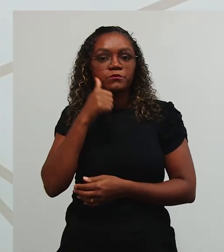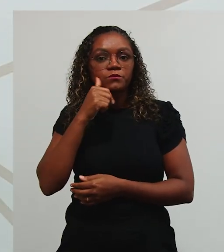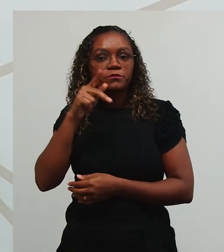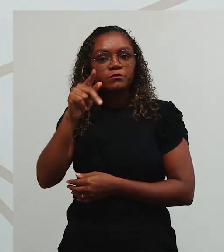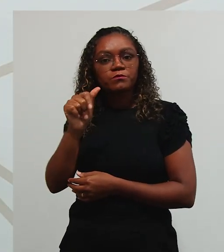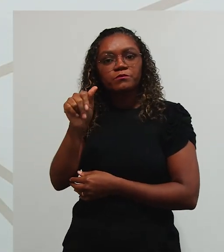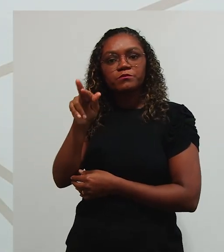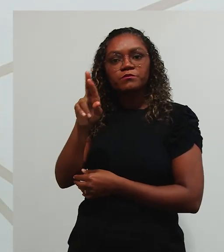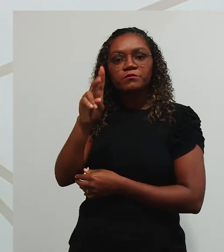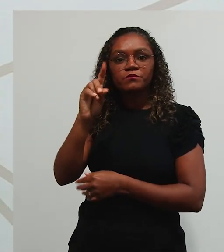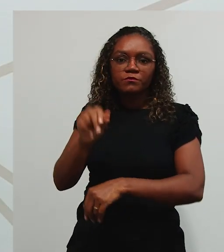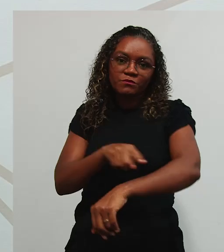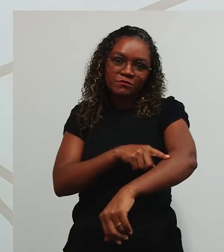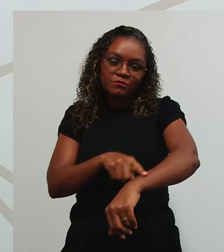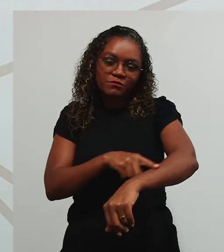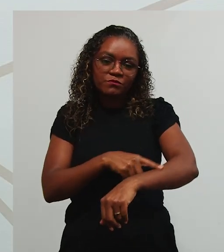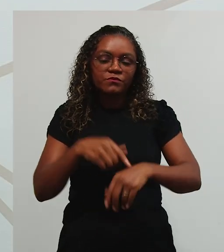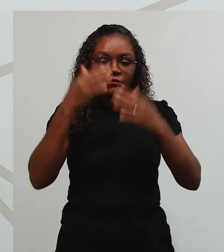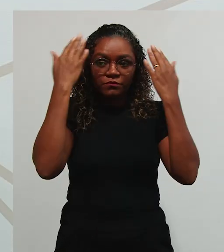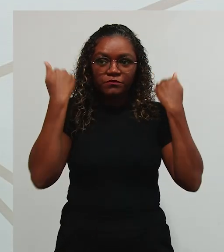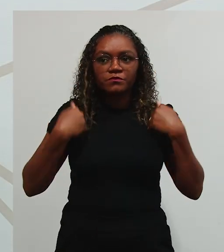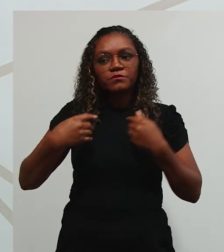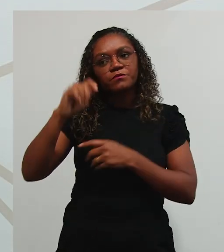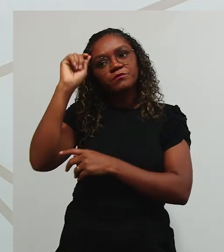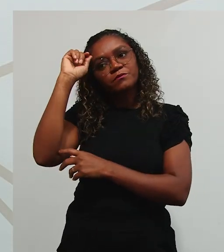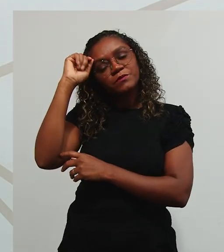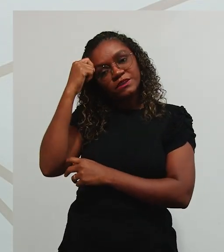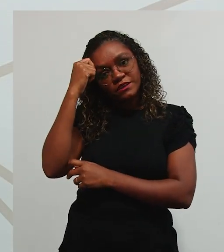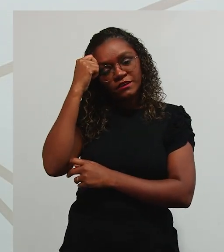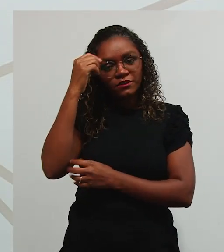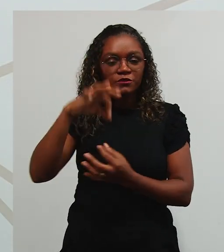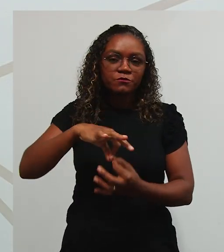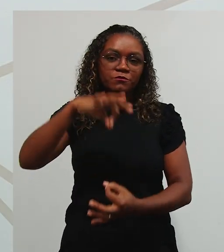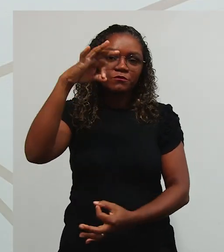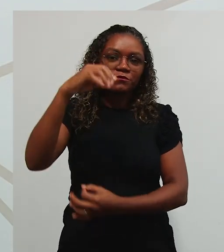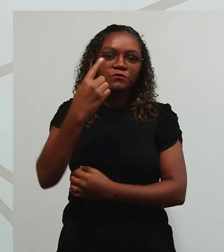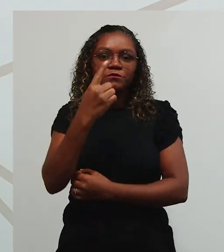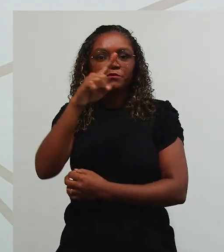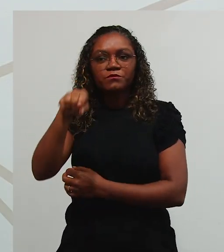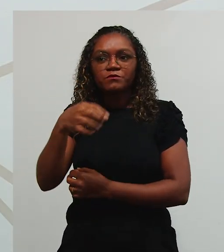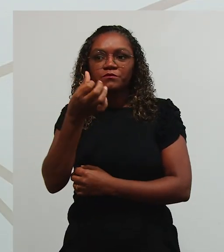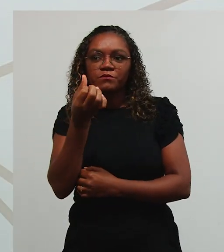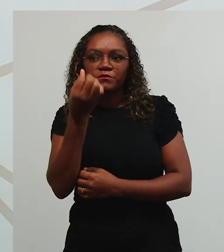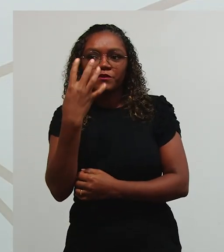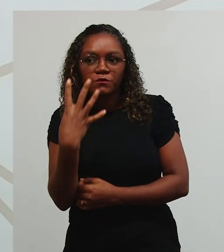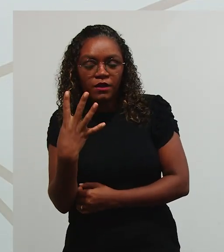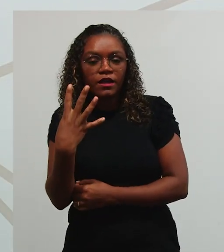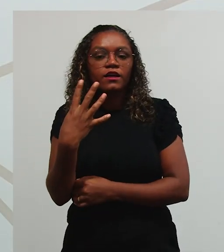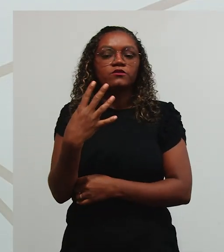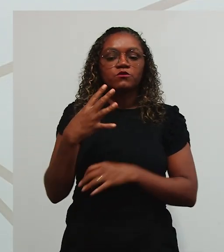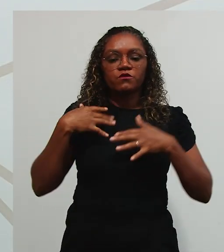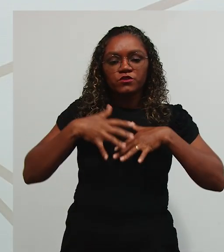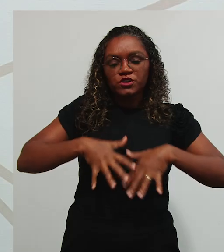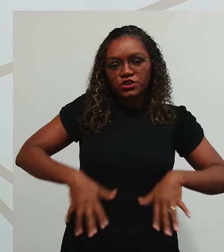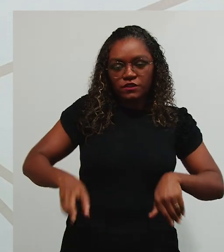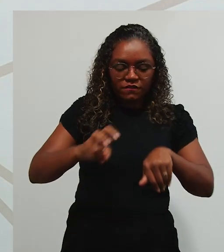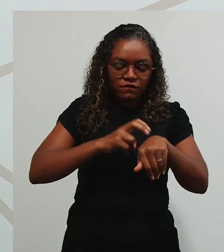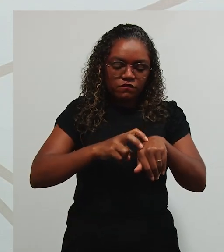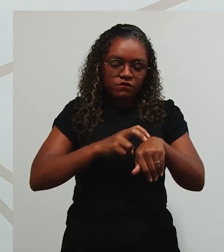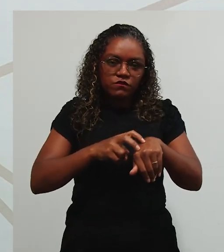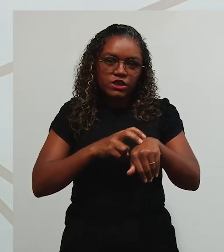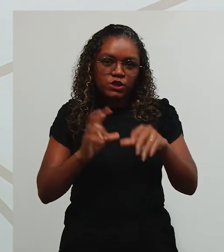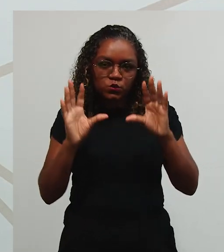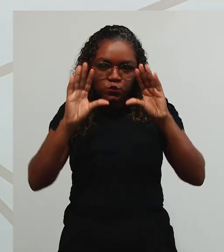pretos na altura do ombro, tenho 42 anos, 1,64 m, estou com um vestido no tom verde escuro com algumas